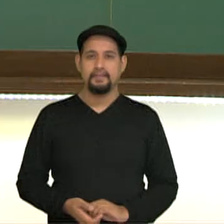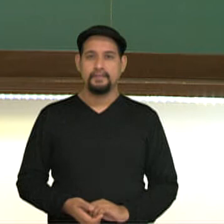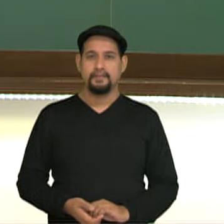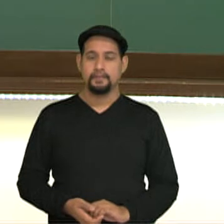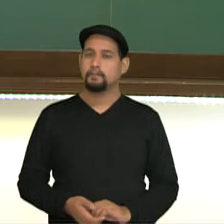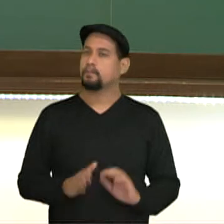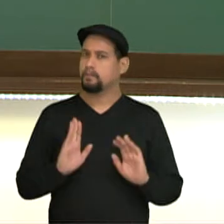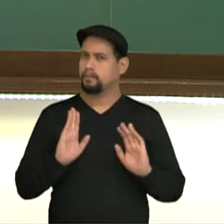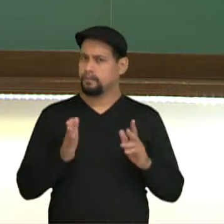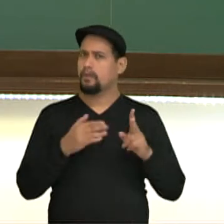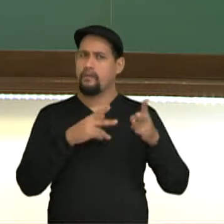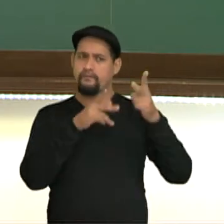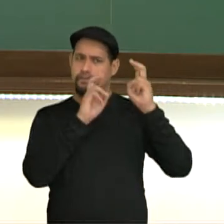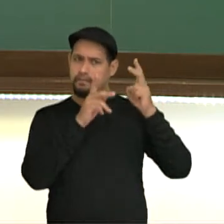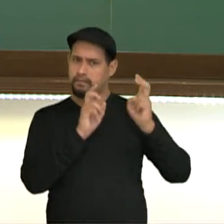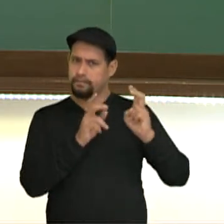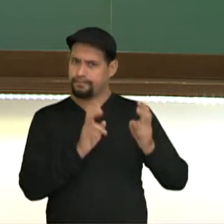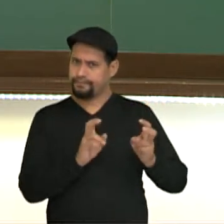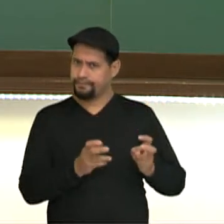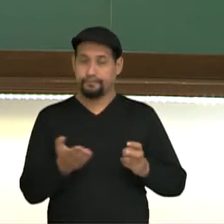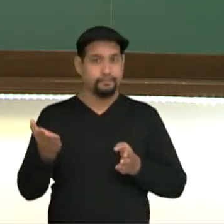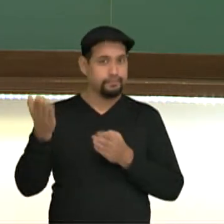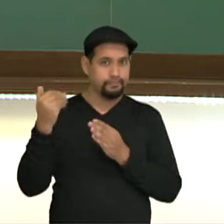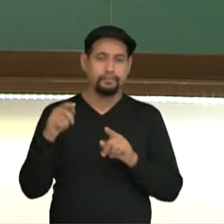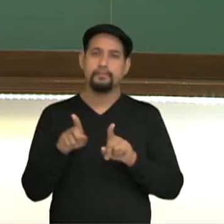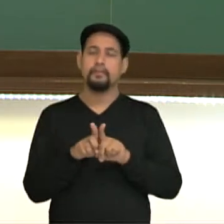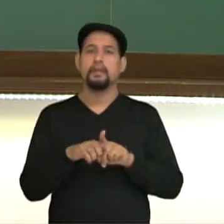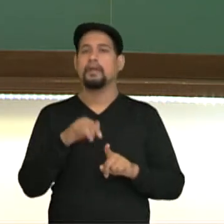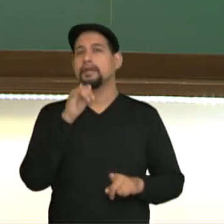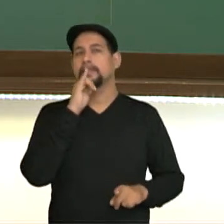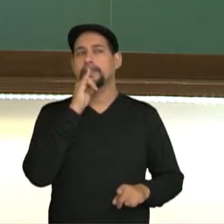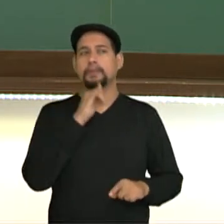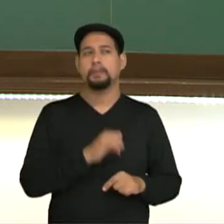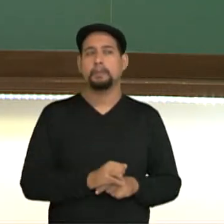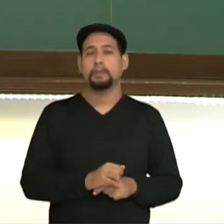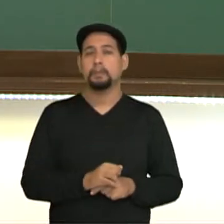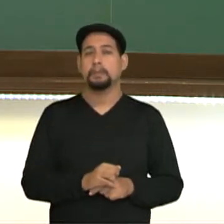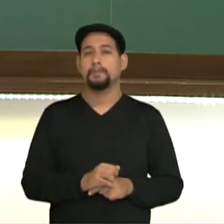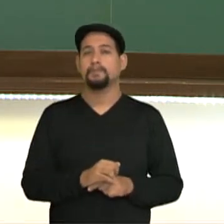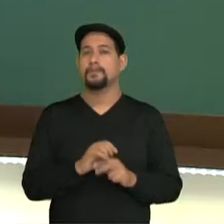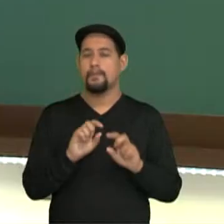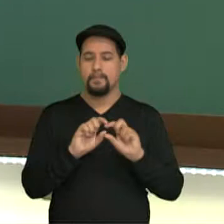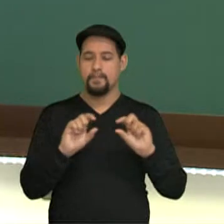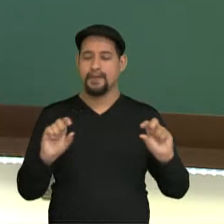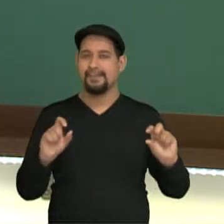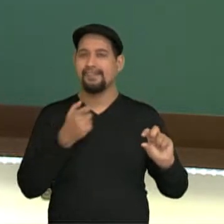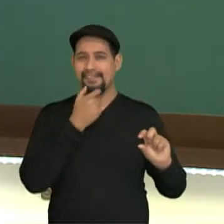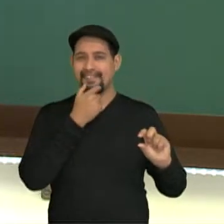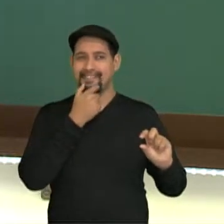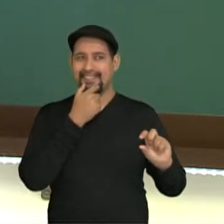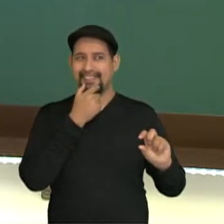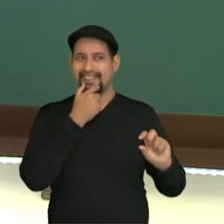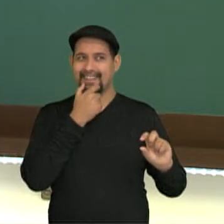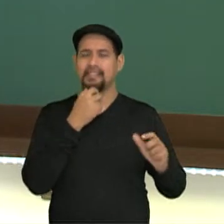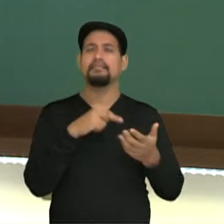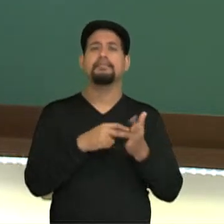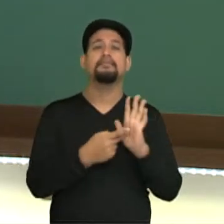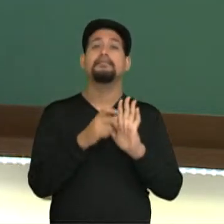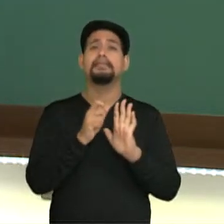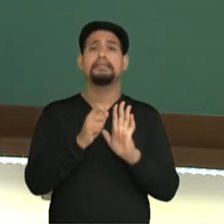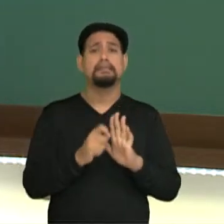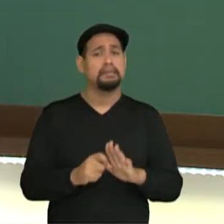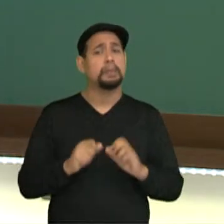Como nós já vimos no slide anterior, a expressão hang in there, baby, e ele dizendo could be worse, quer dizer